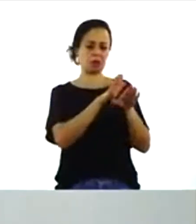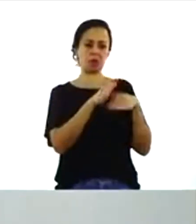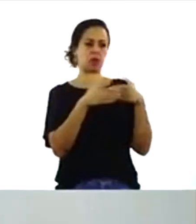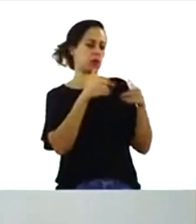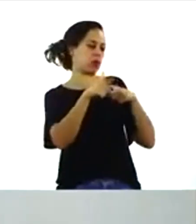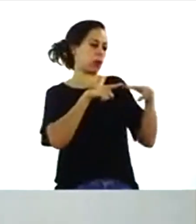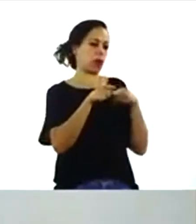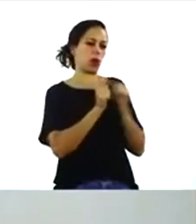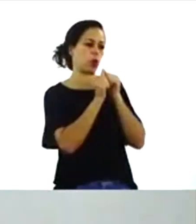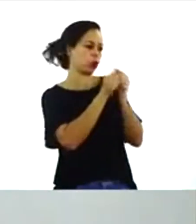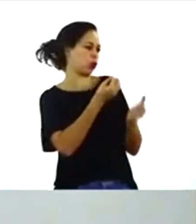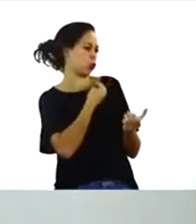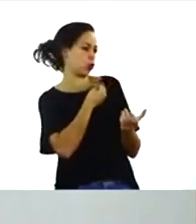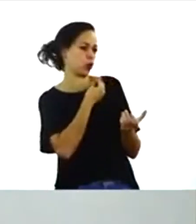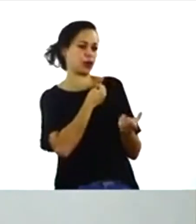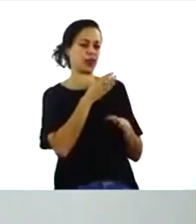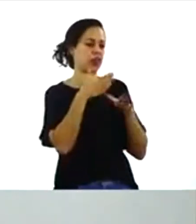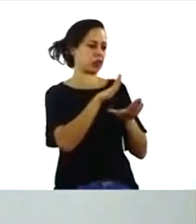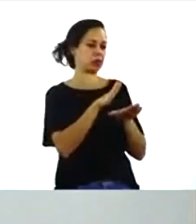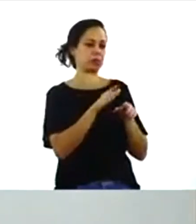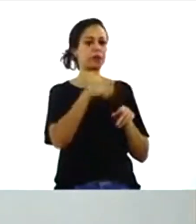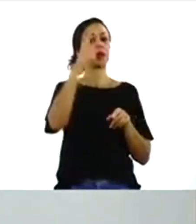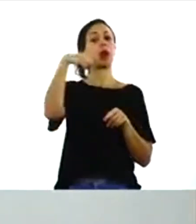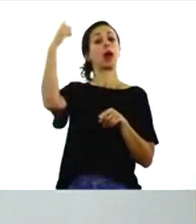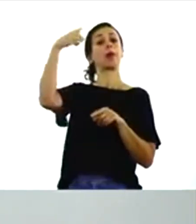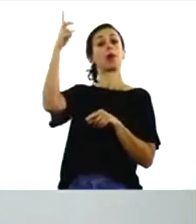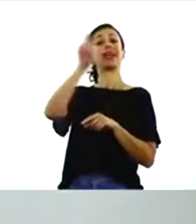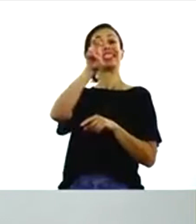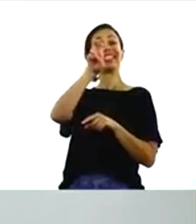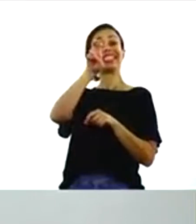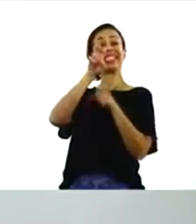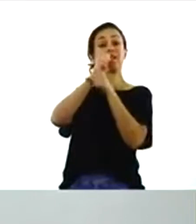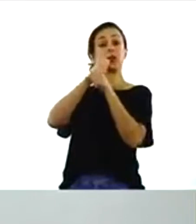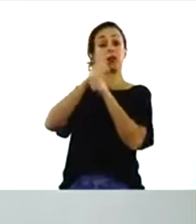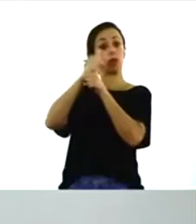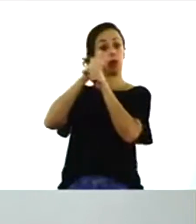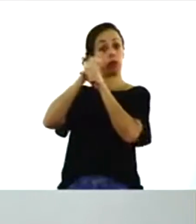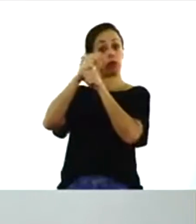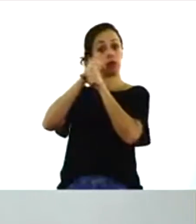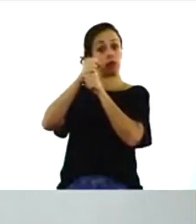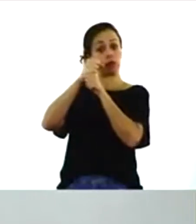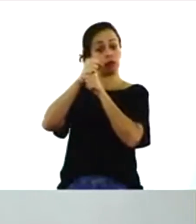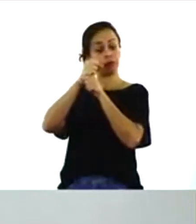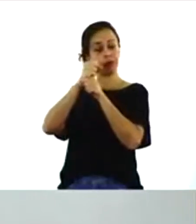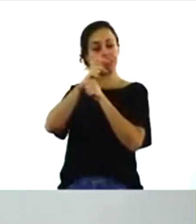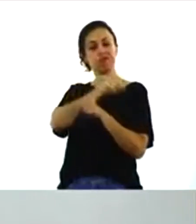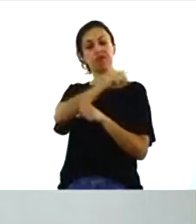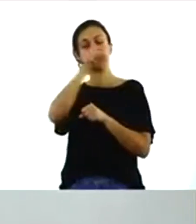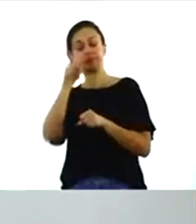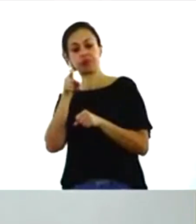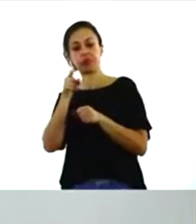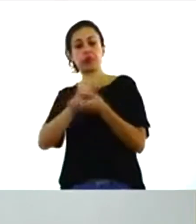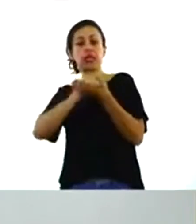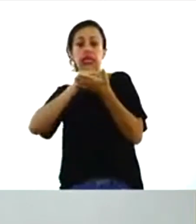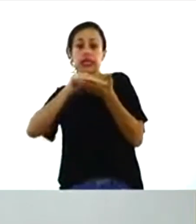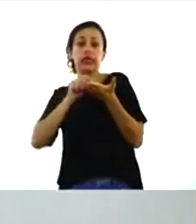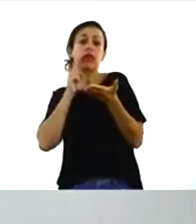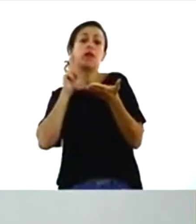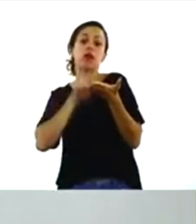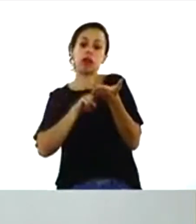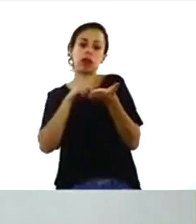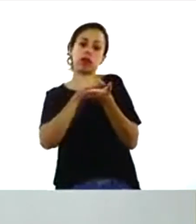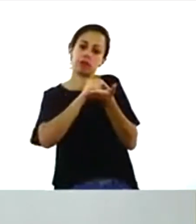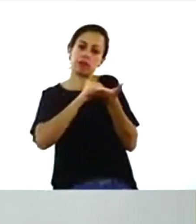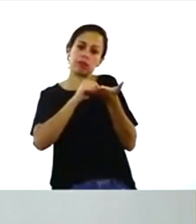No seu capítulo 1, o apóstolo Paulo fala do versículo 1 ao 13, ao 14, sobre